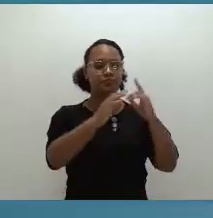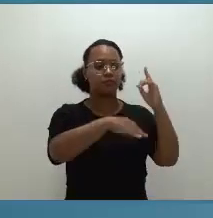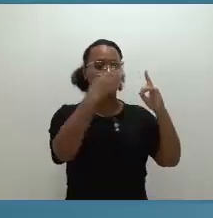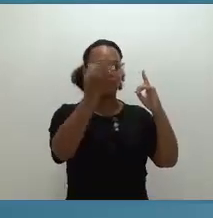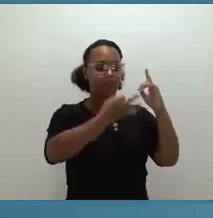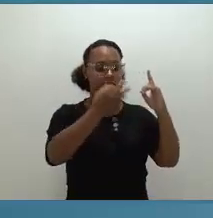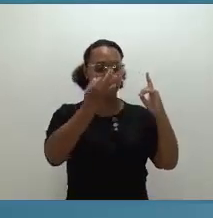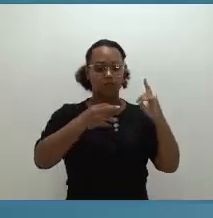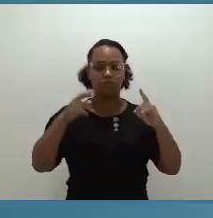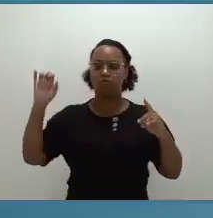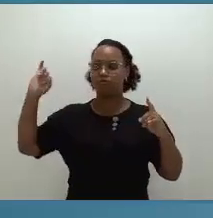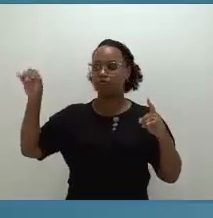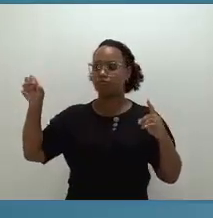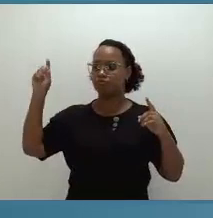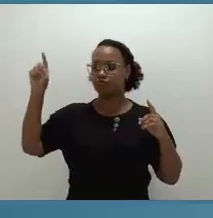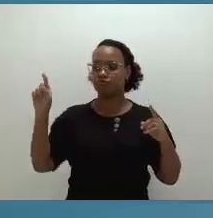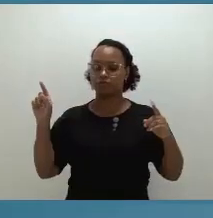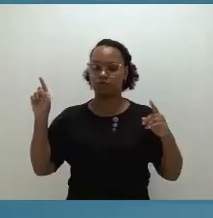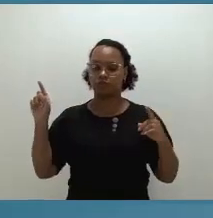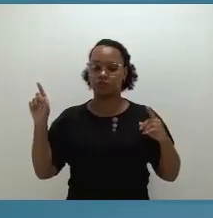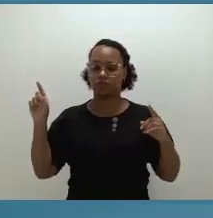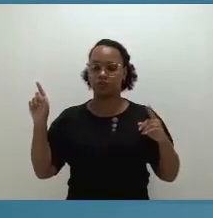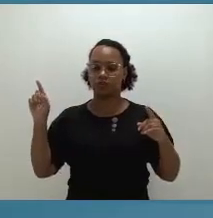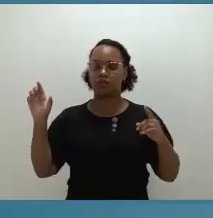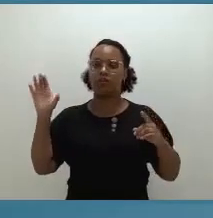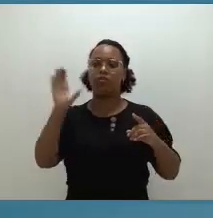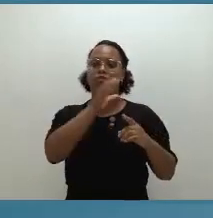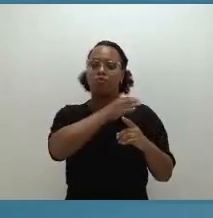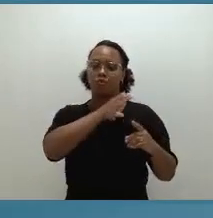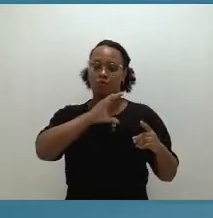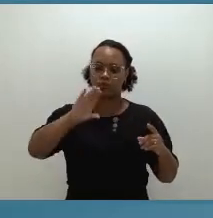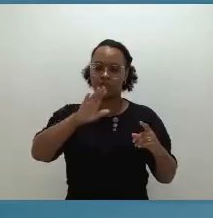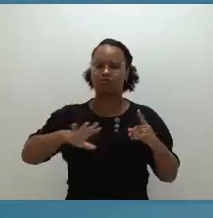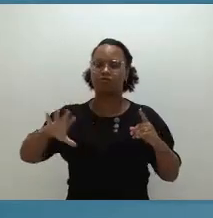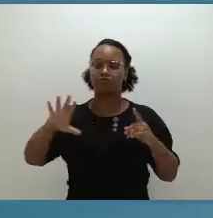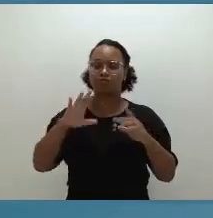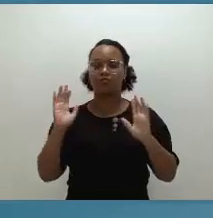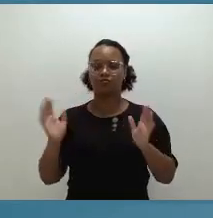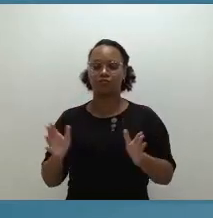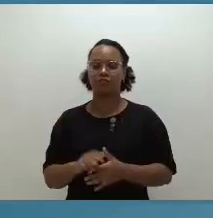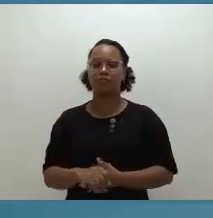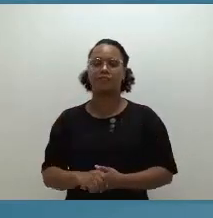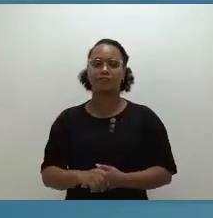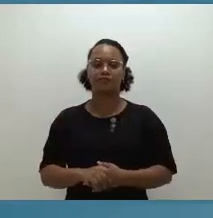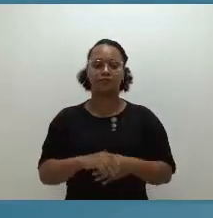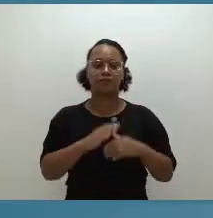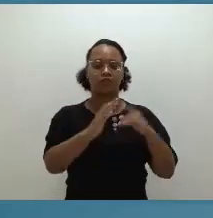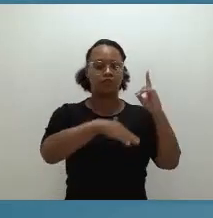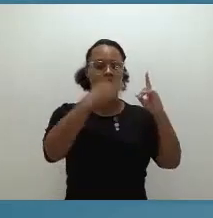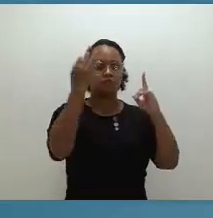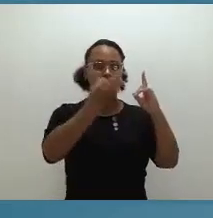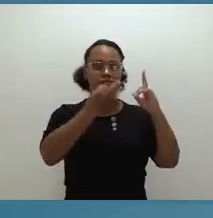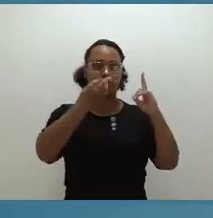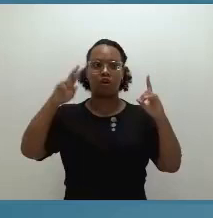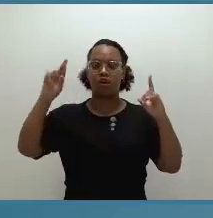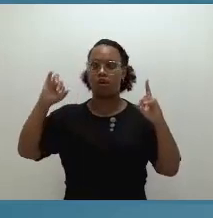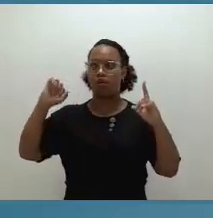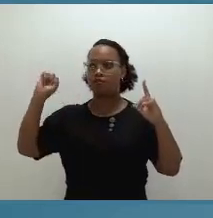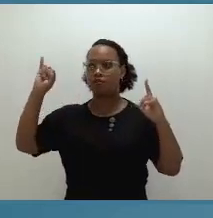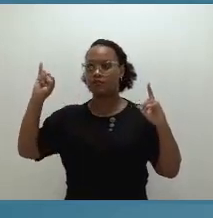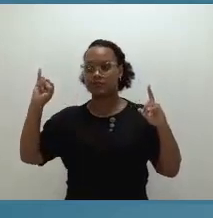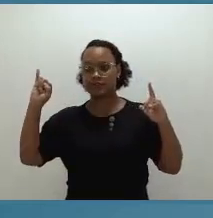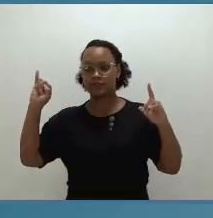Desembargador José Roberto Pinheiro, eleito corregedor. Desembargadora Rosi. Não, excelência,